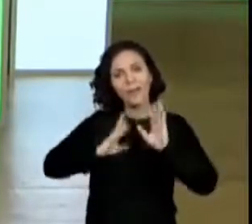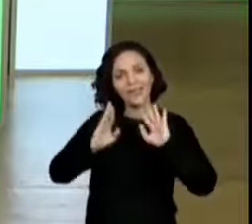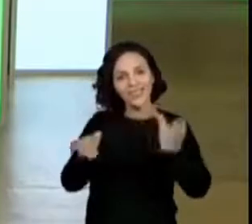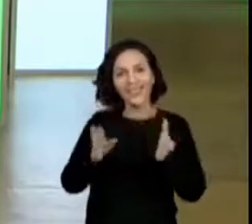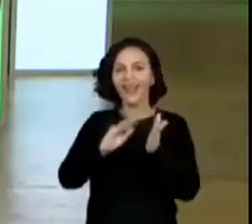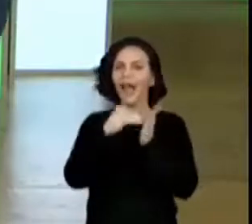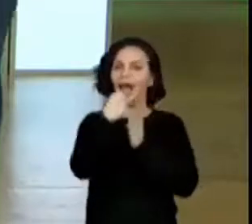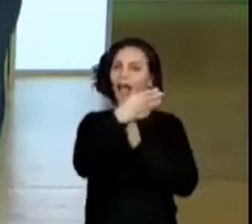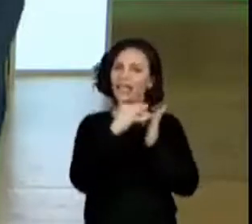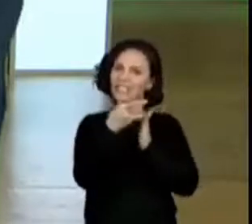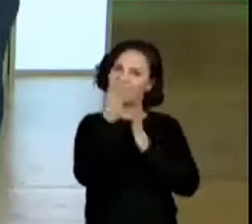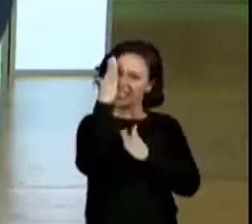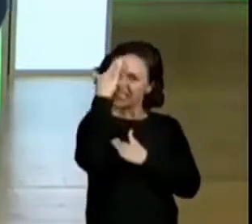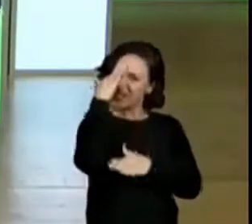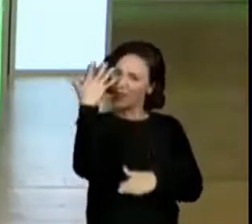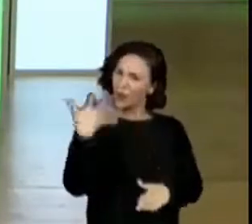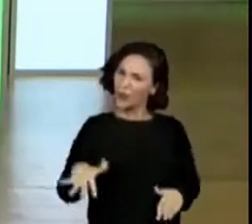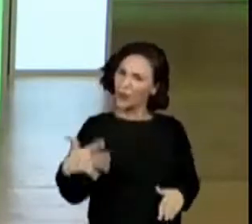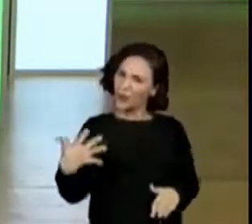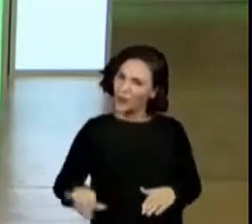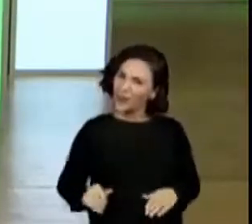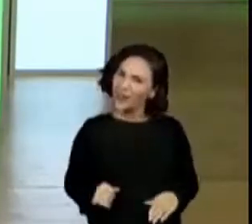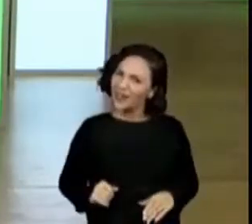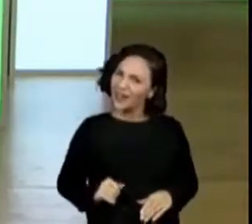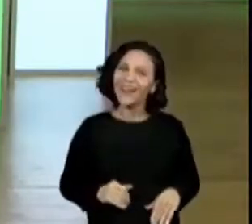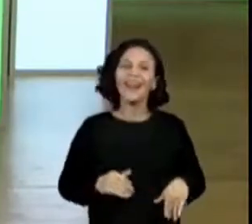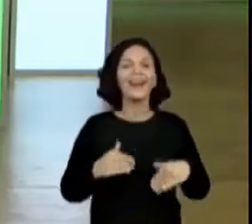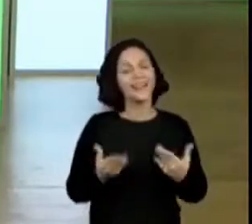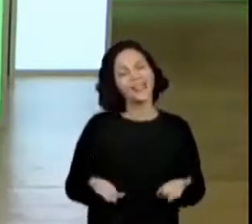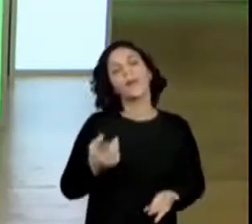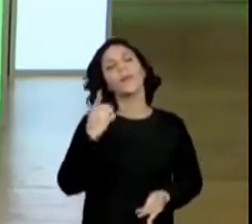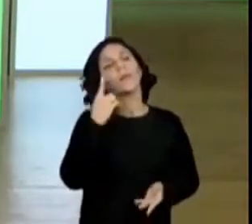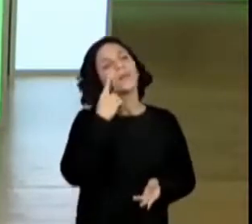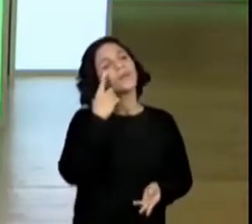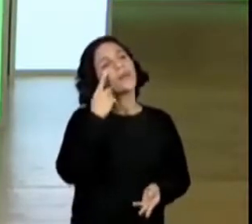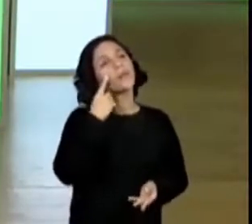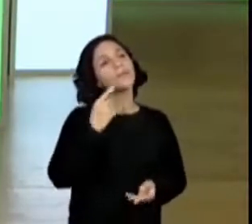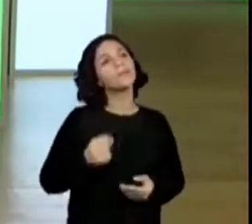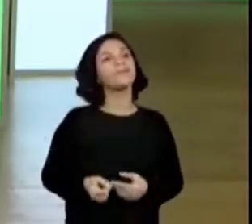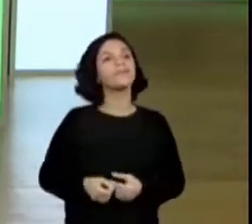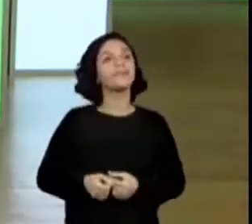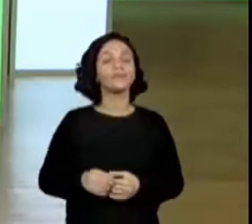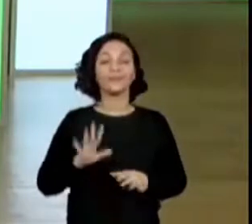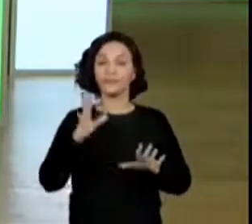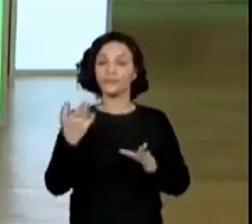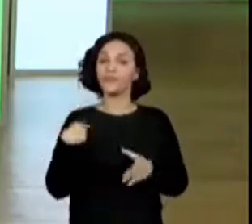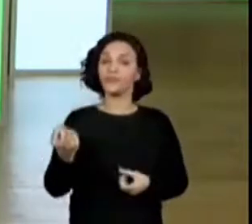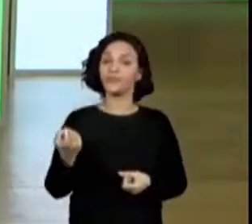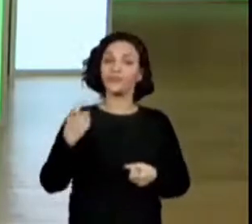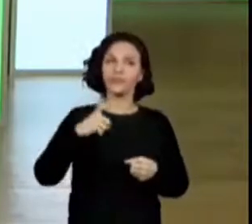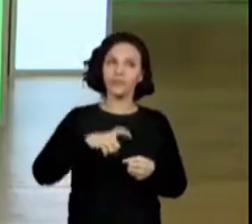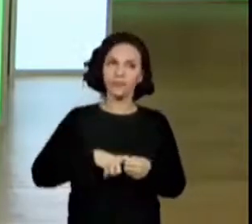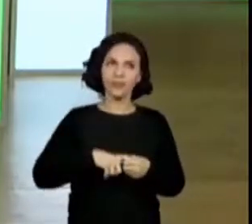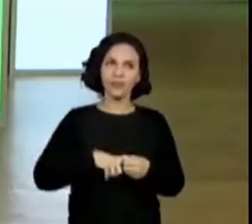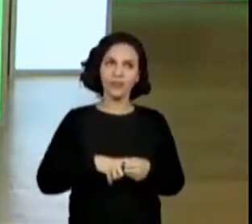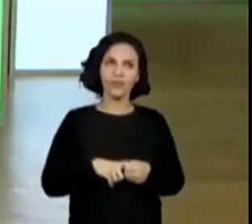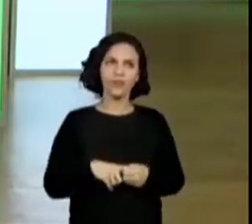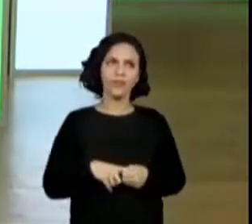Calendário, então a gente já sabe que a turminha aí tá que tá, não é? Então, vou voltar aqui, vou até,